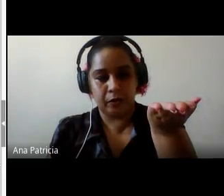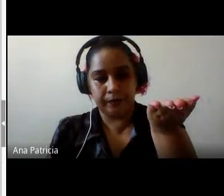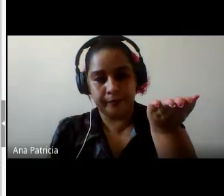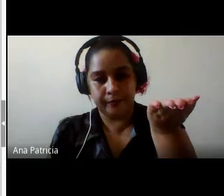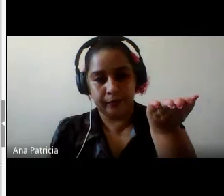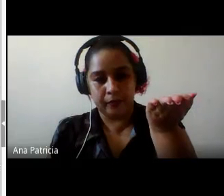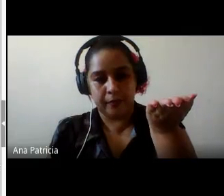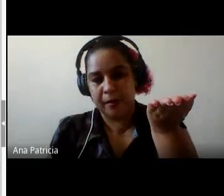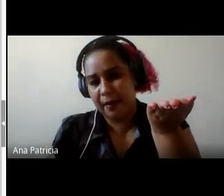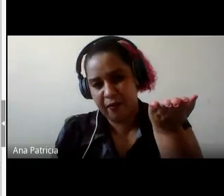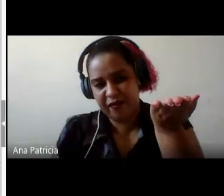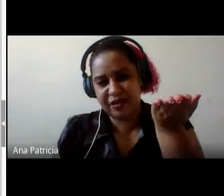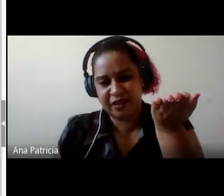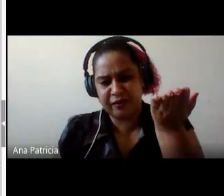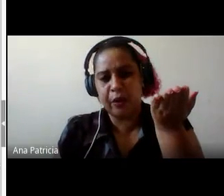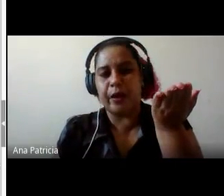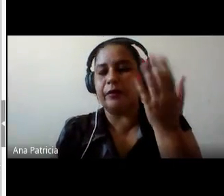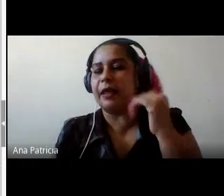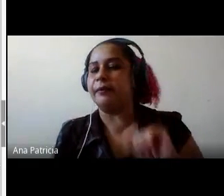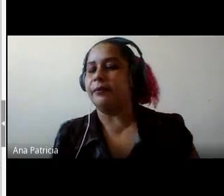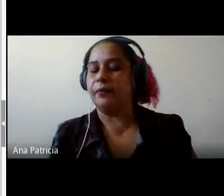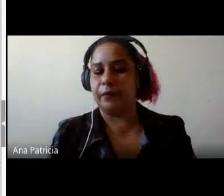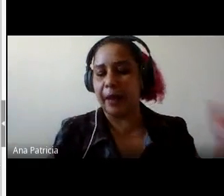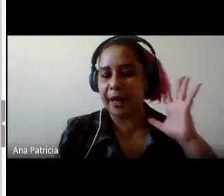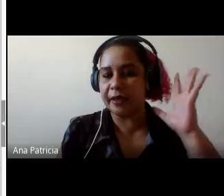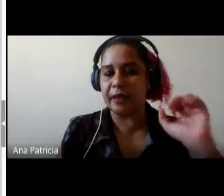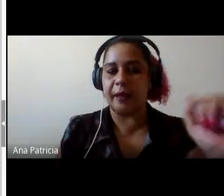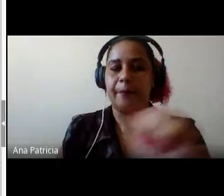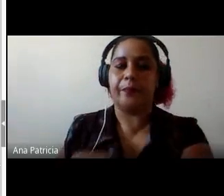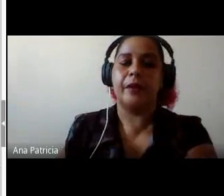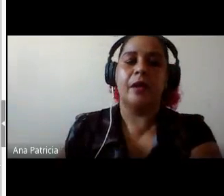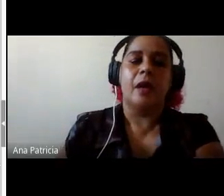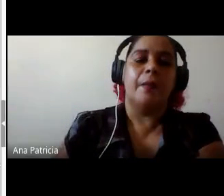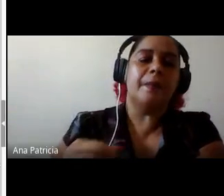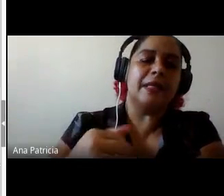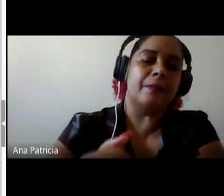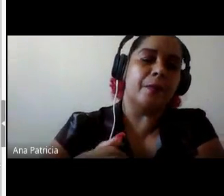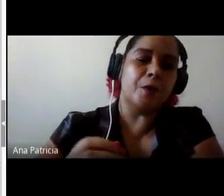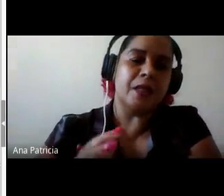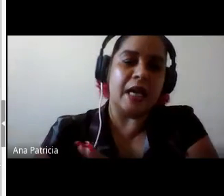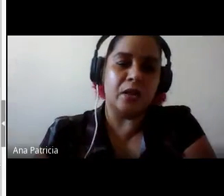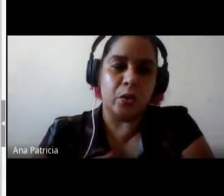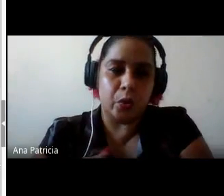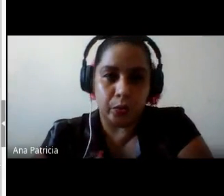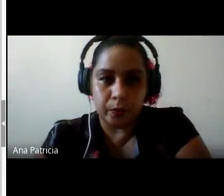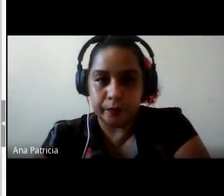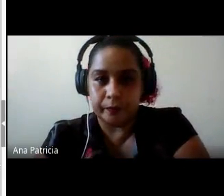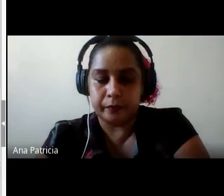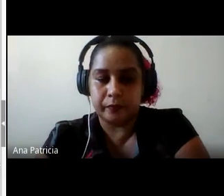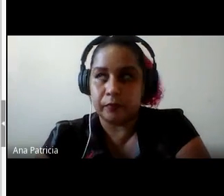certo? Palma da mão é fácilzinho, tranquilo, né? Dá para entender. Pode passar para o próximo slide,